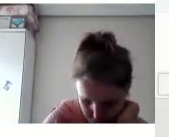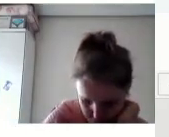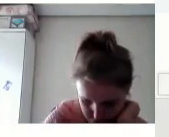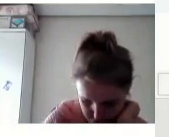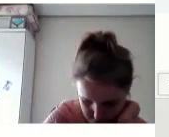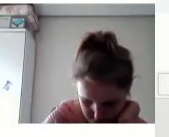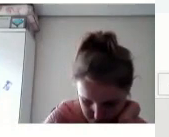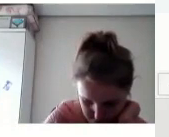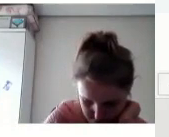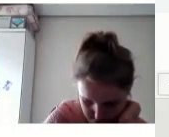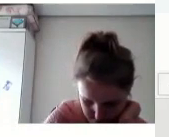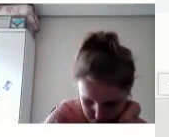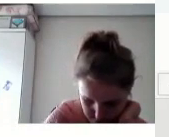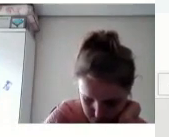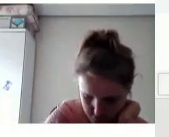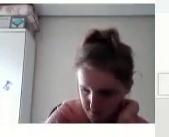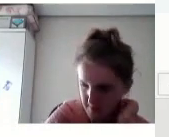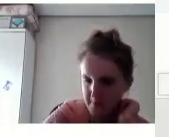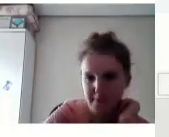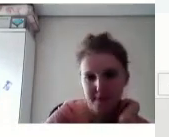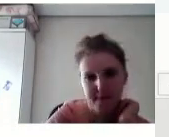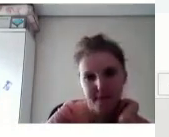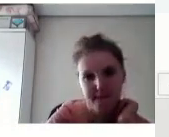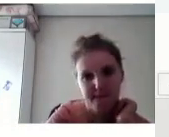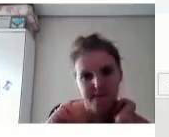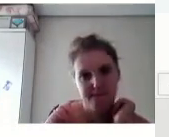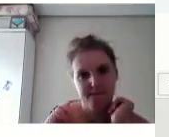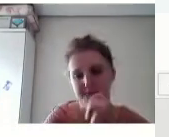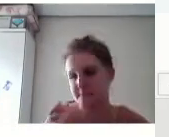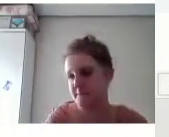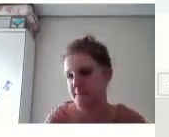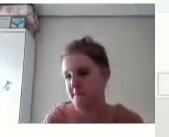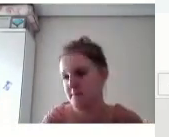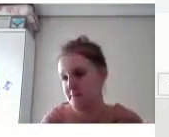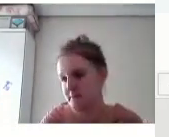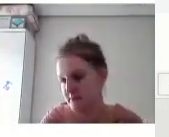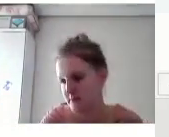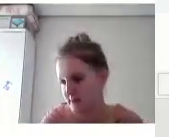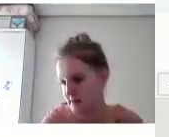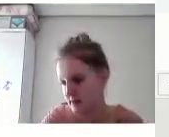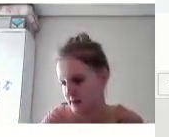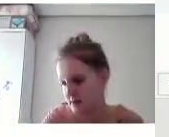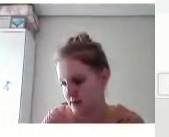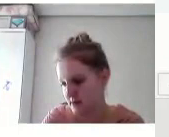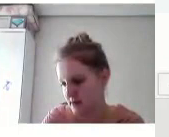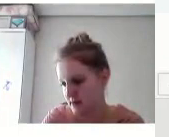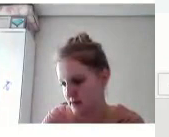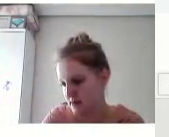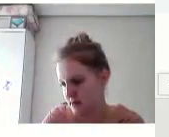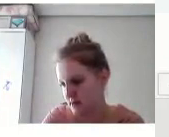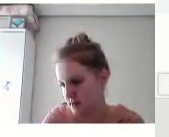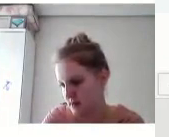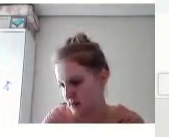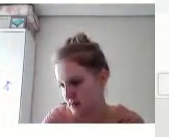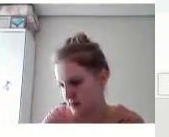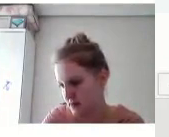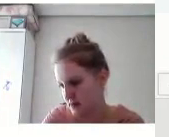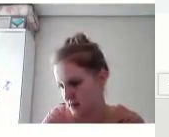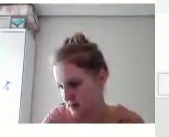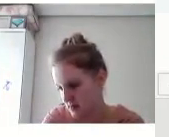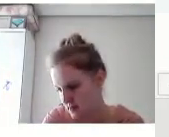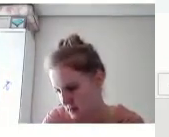as componentes do 1, 2, 3 desse quadrivetor são as derivadas espaciais, que na verdade é